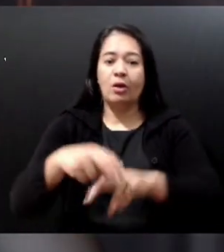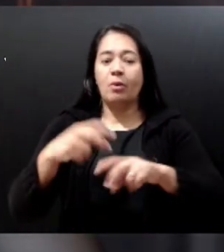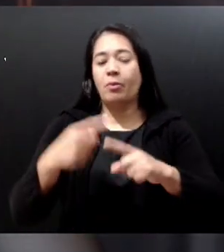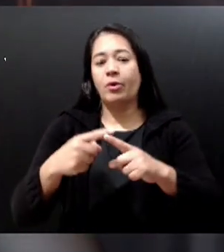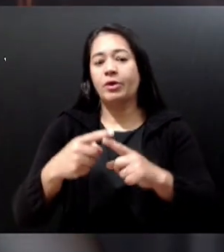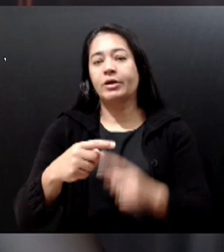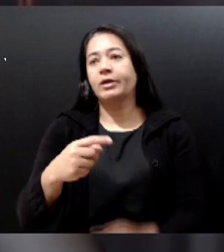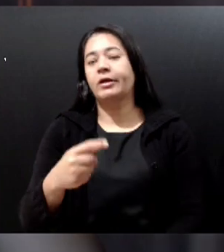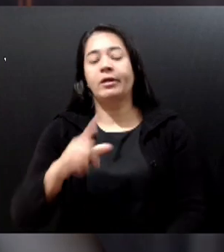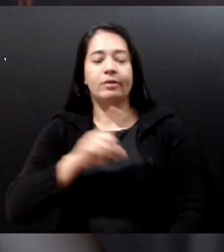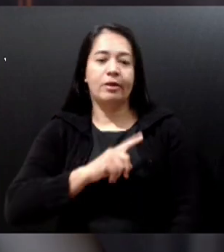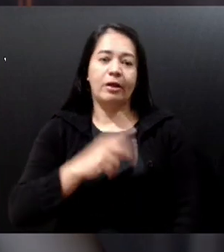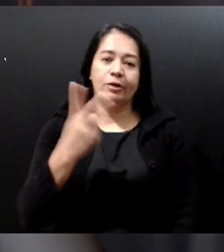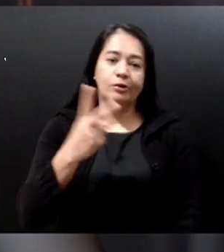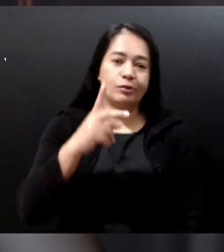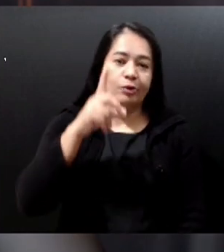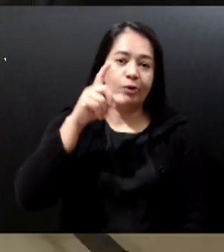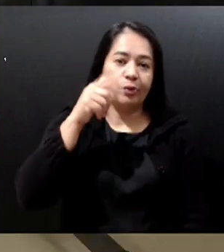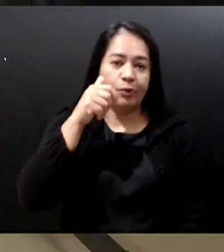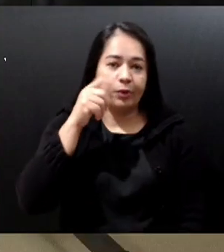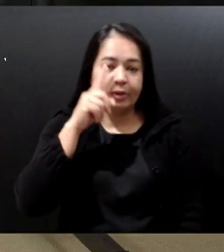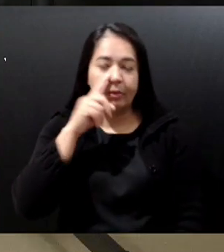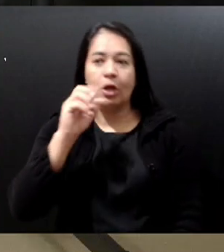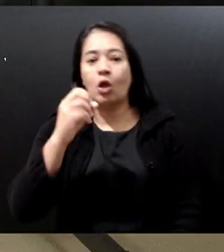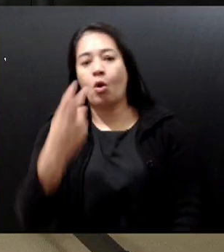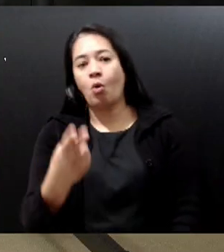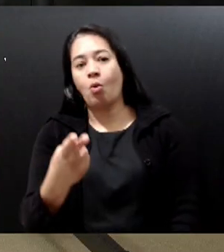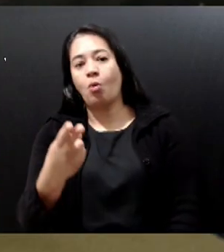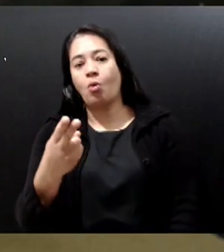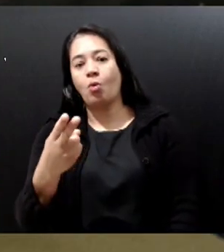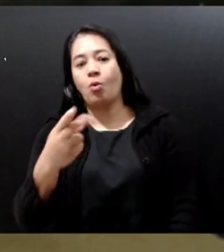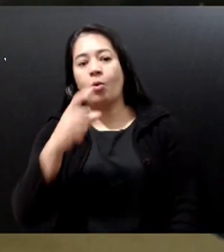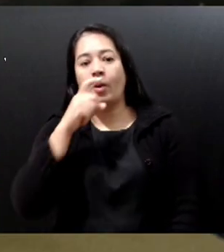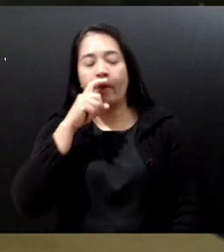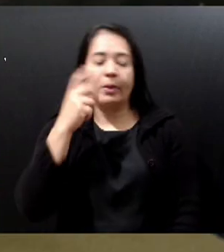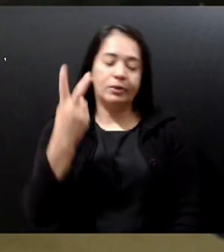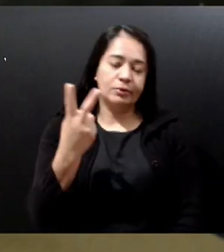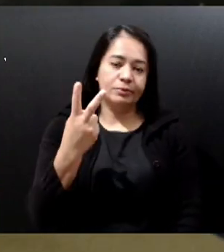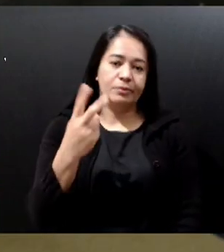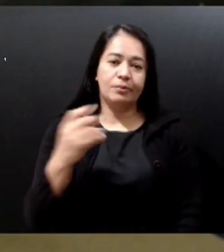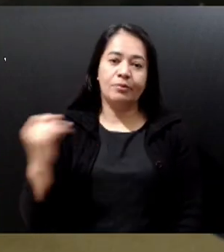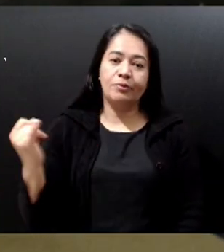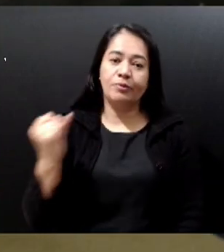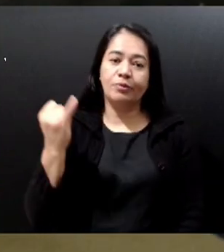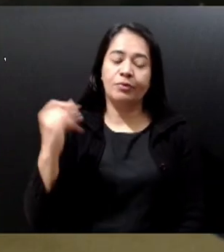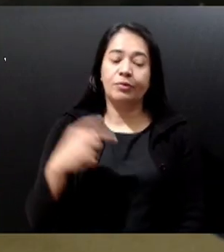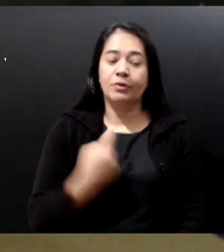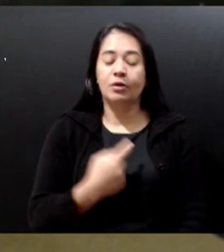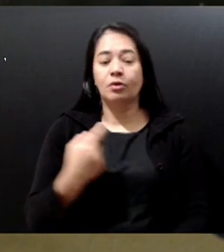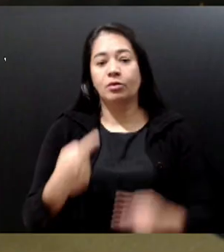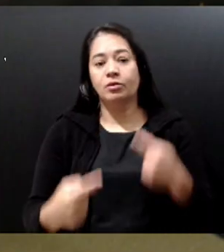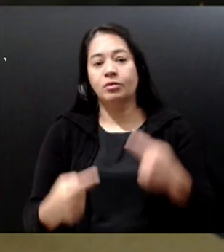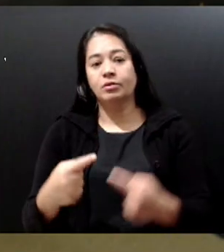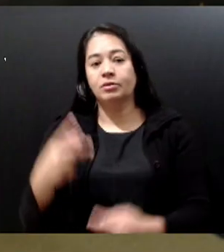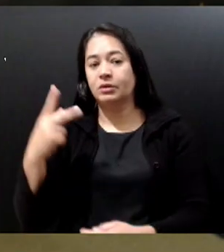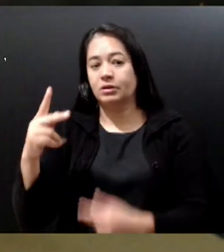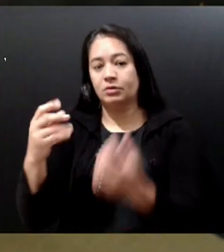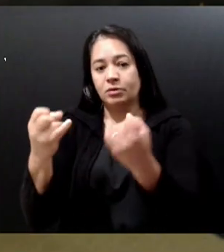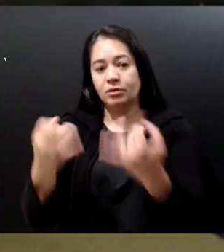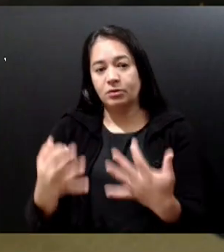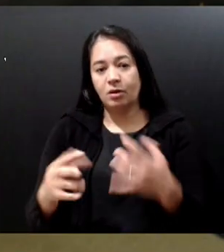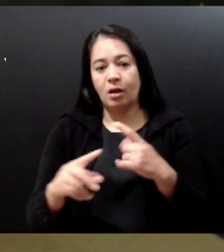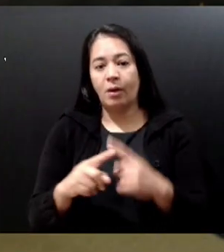2 pais. Importante, né, essa nossa discussão e essa sua fala, porque o dia da família